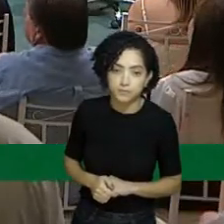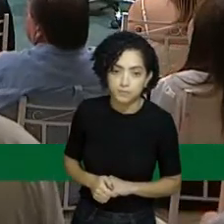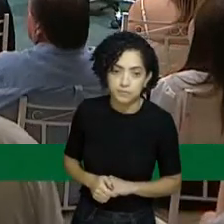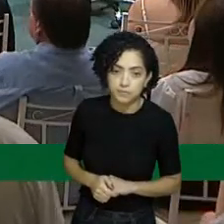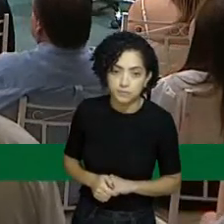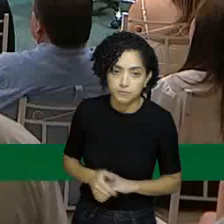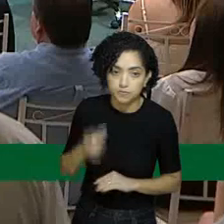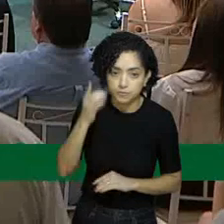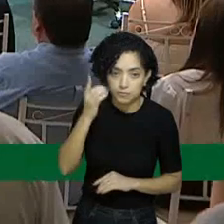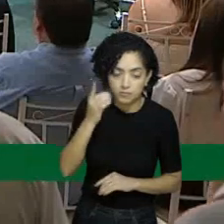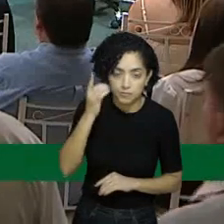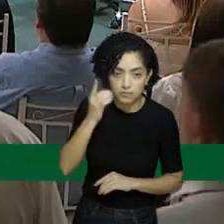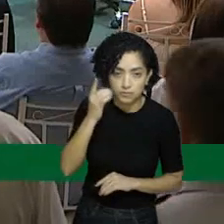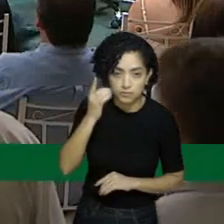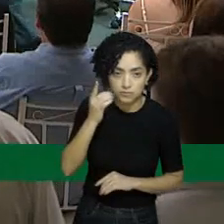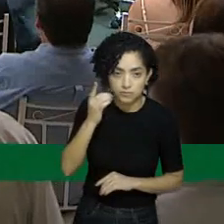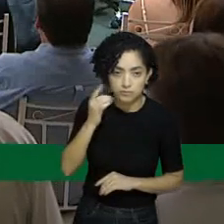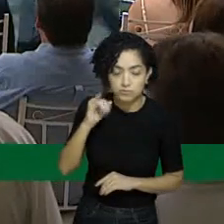Deputado Jair Mioto.